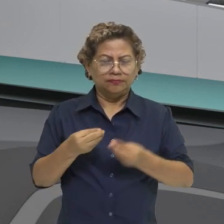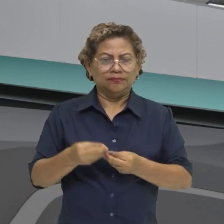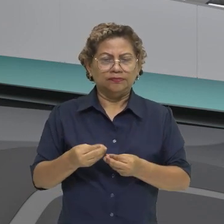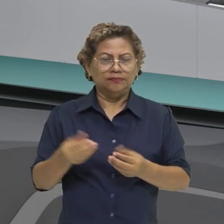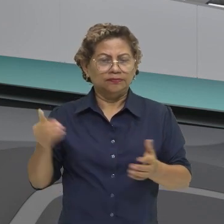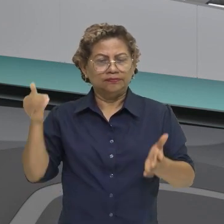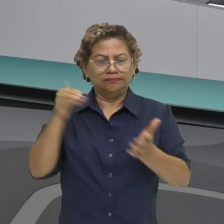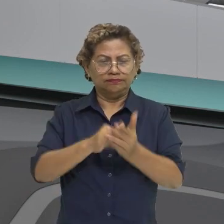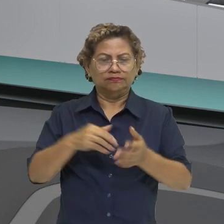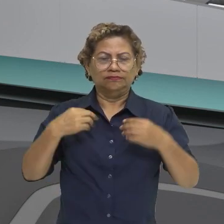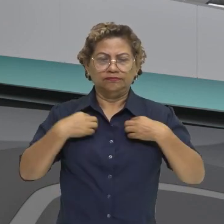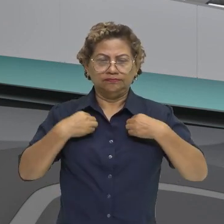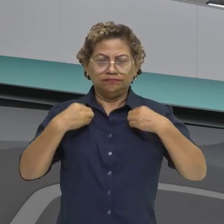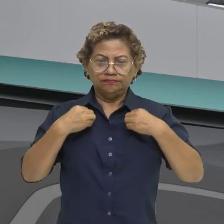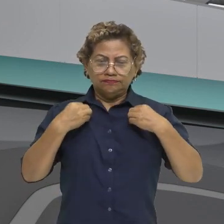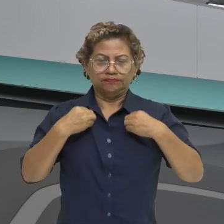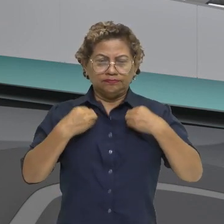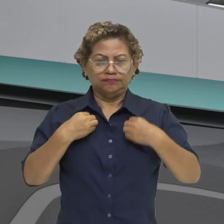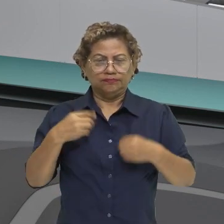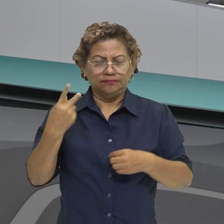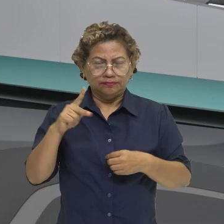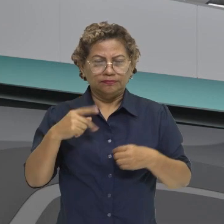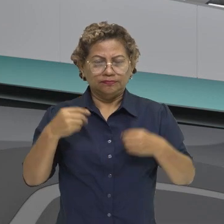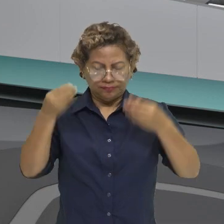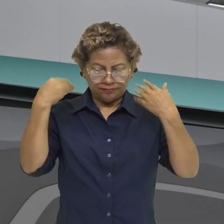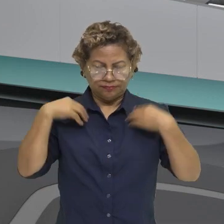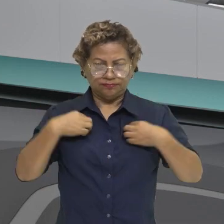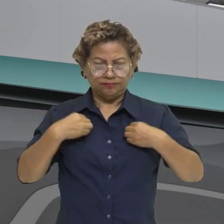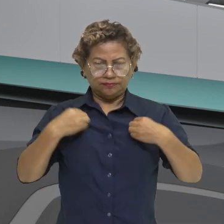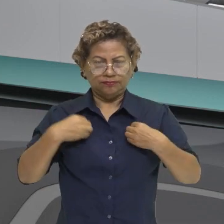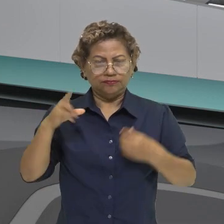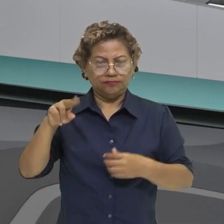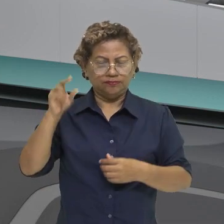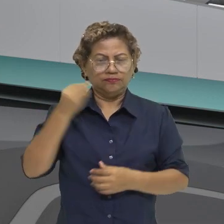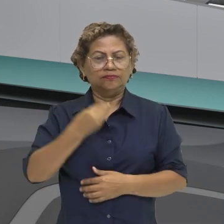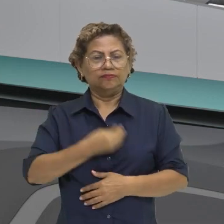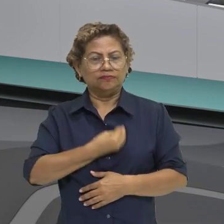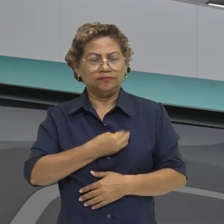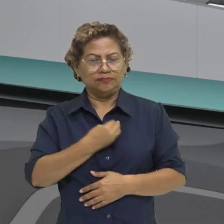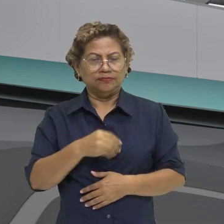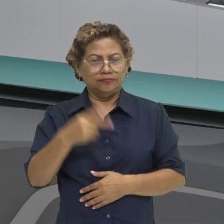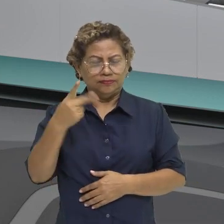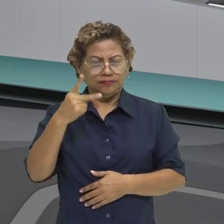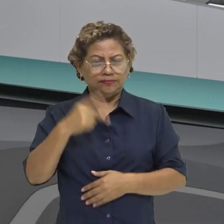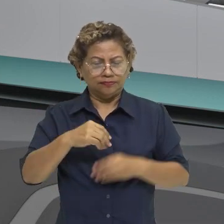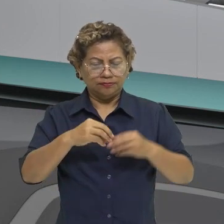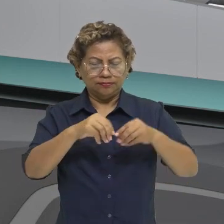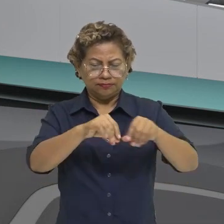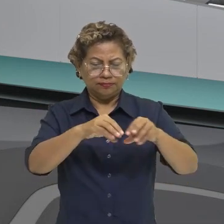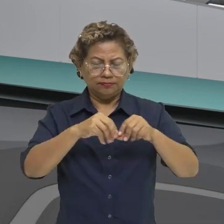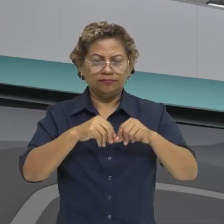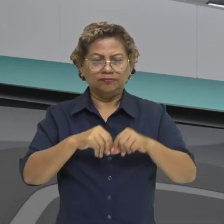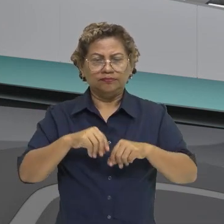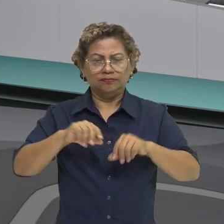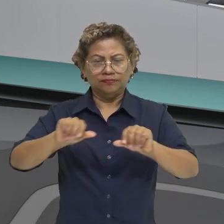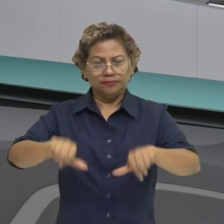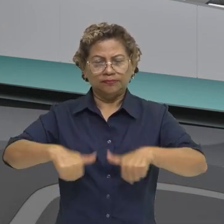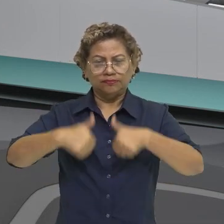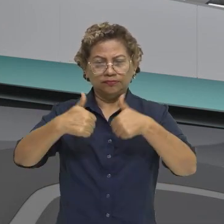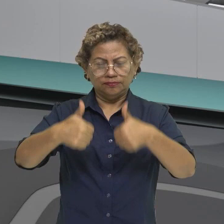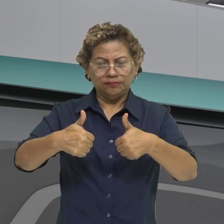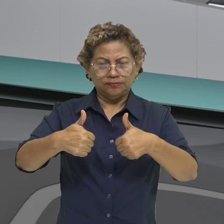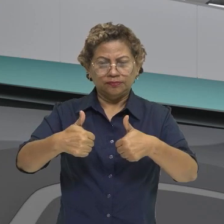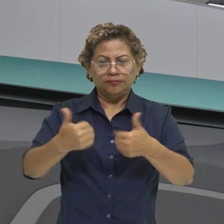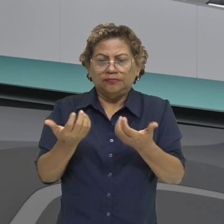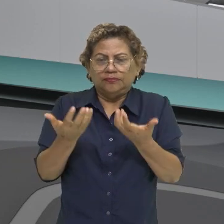derradeira camisa. Te veste como nunca em vida. Será de terra a tua melhor camisa, te veste e ninguém